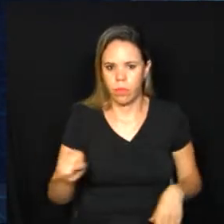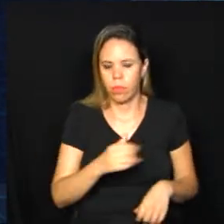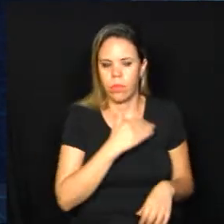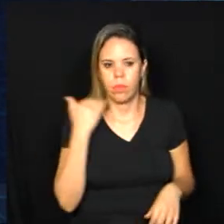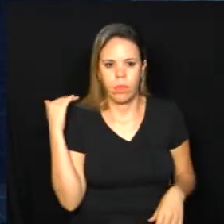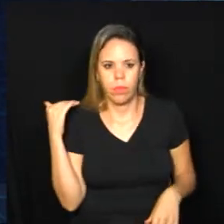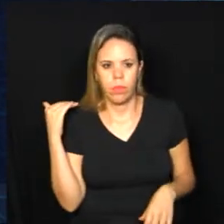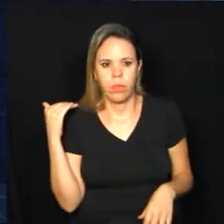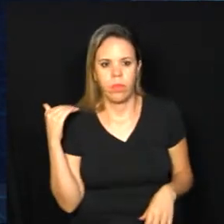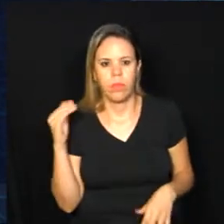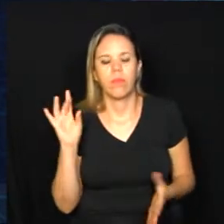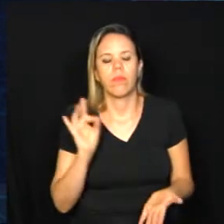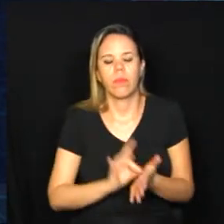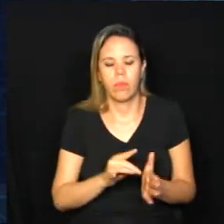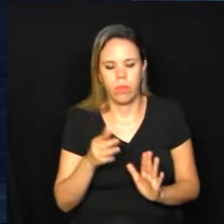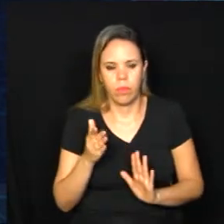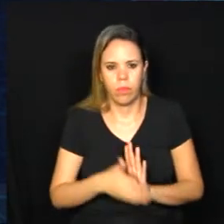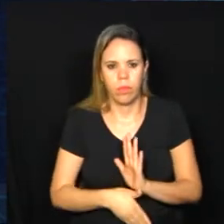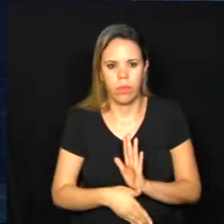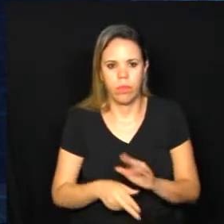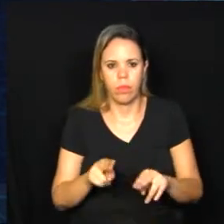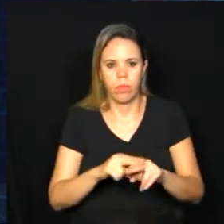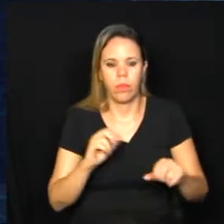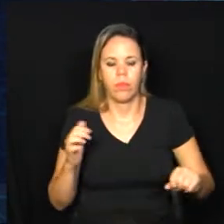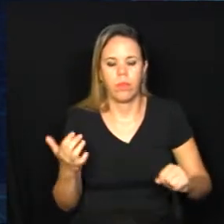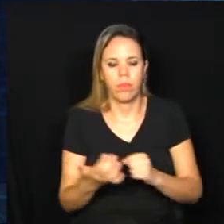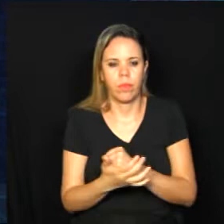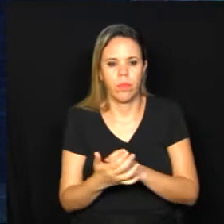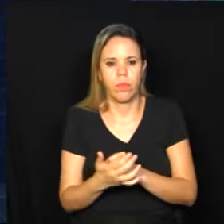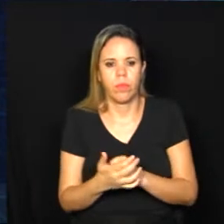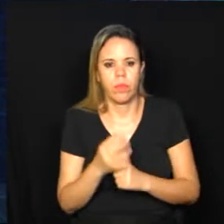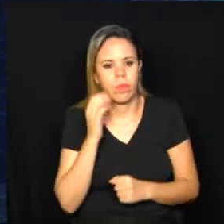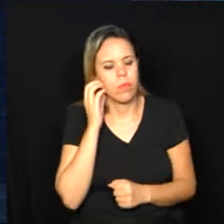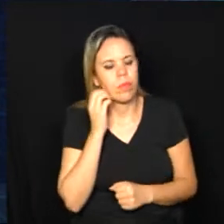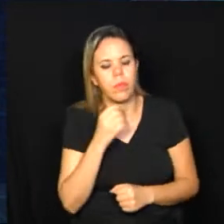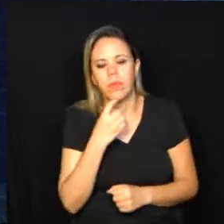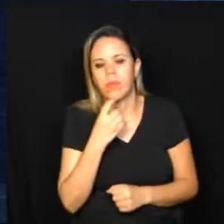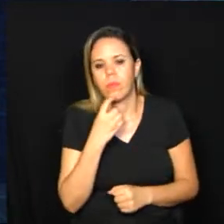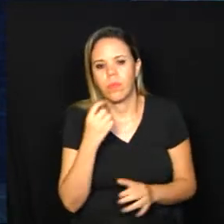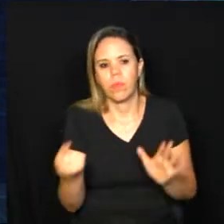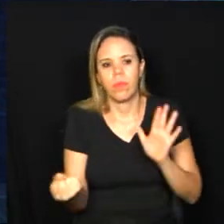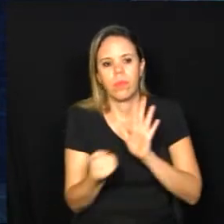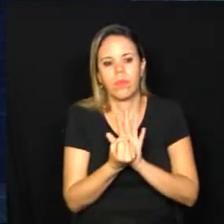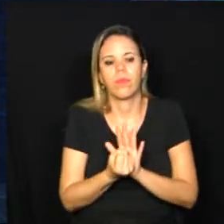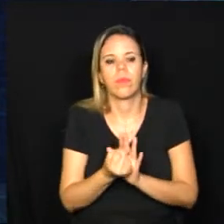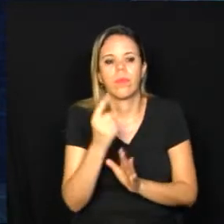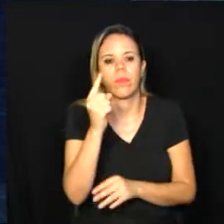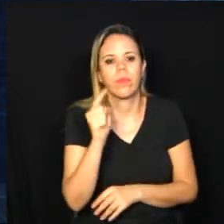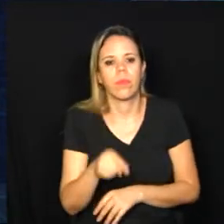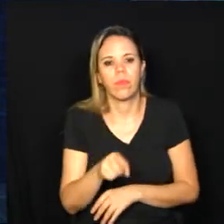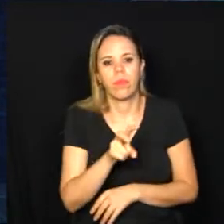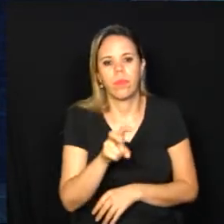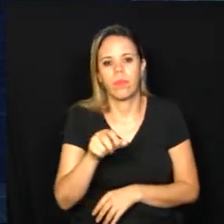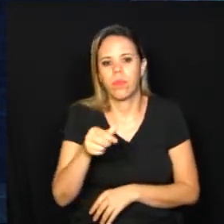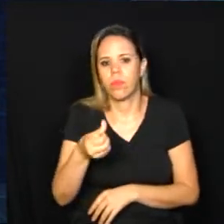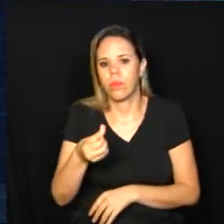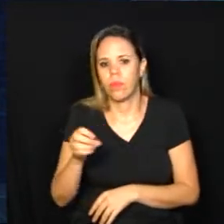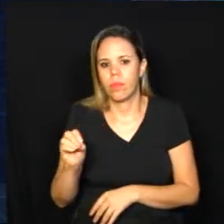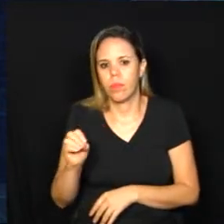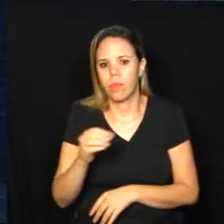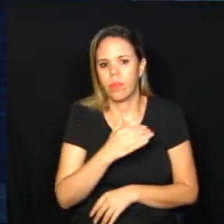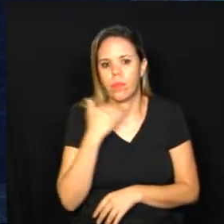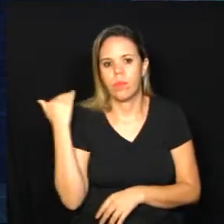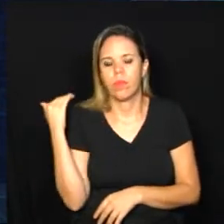3.598 mortes confirmadas pela Covid-19 e Campinas registrava 1.560